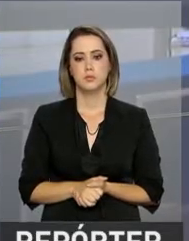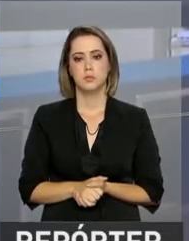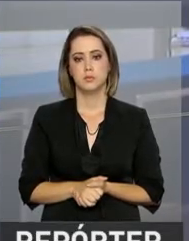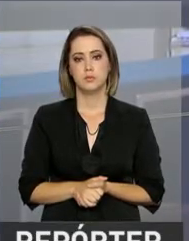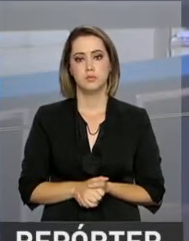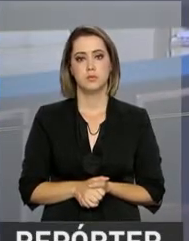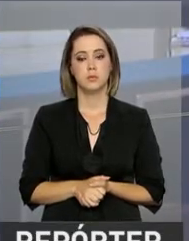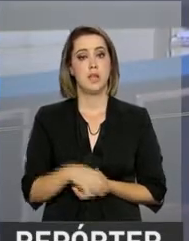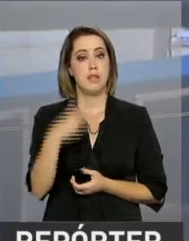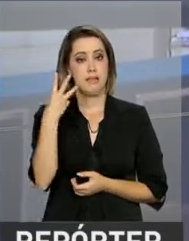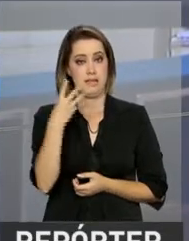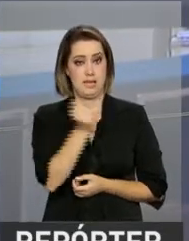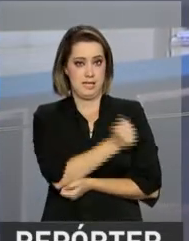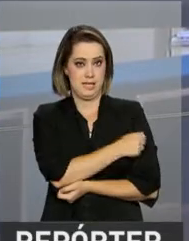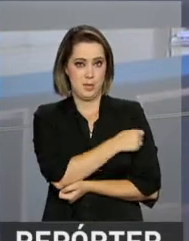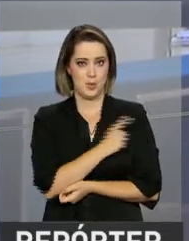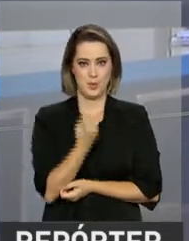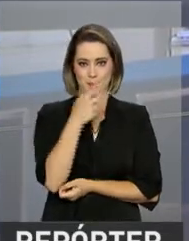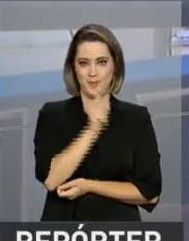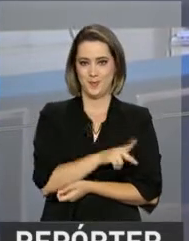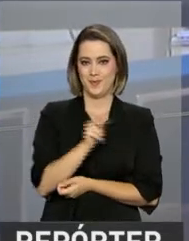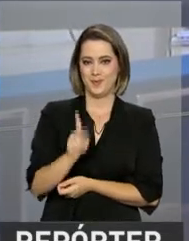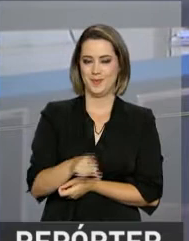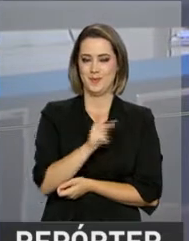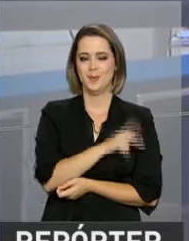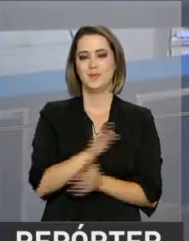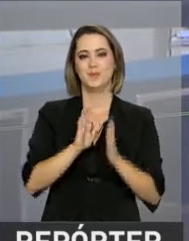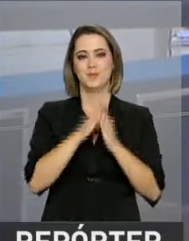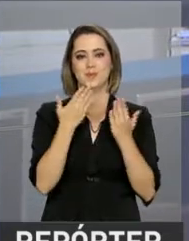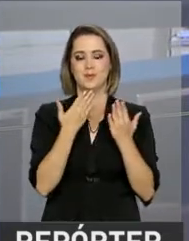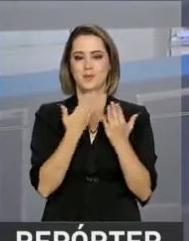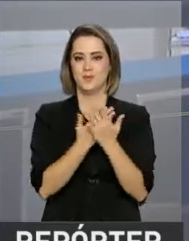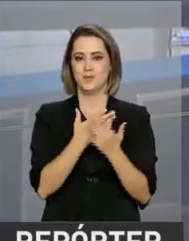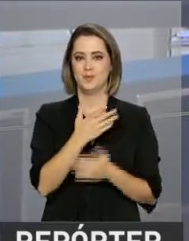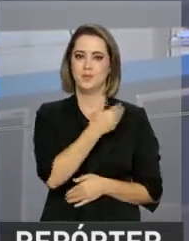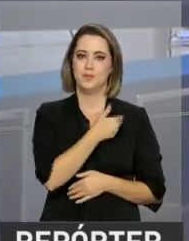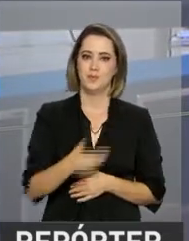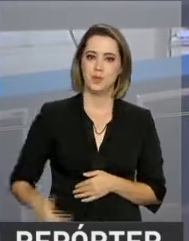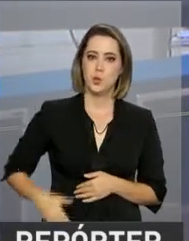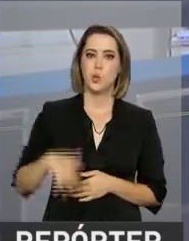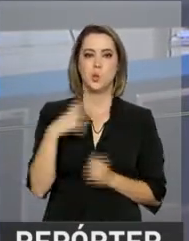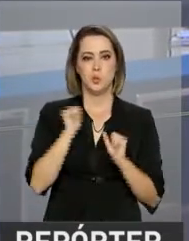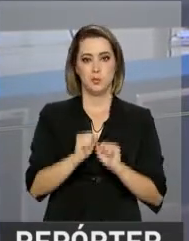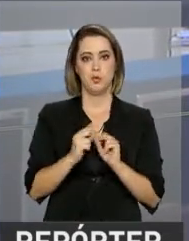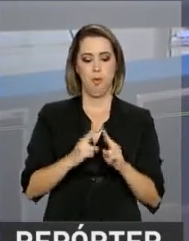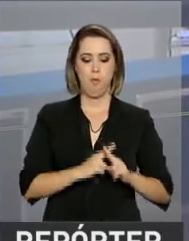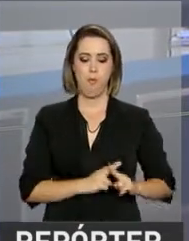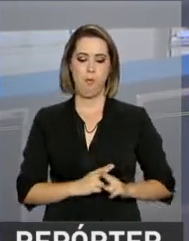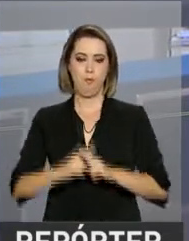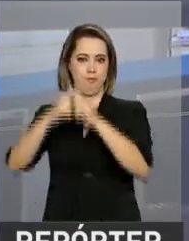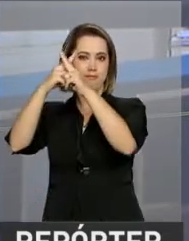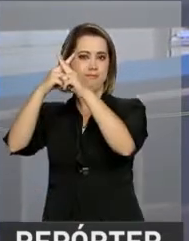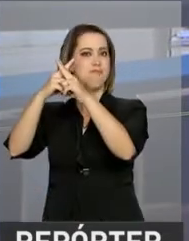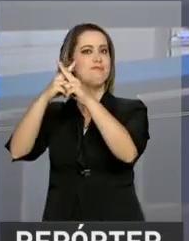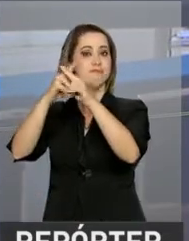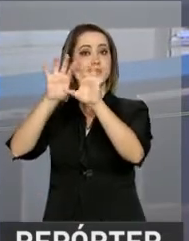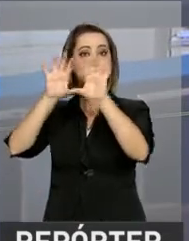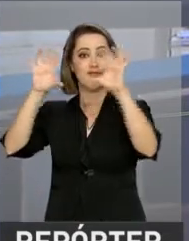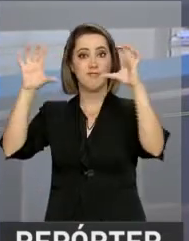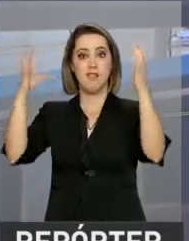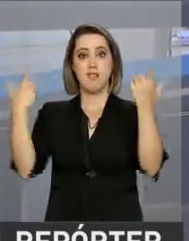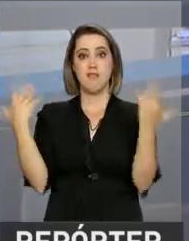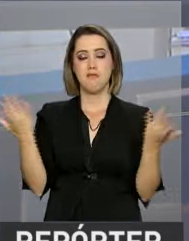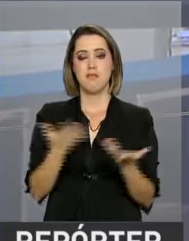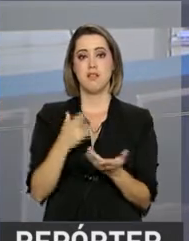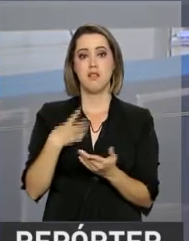Três estudantes e um professor de uma escola pública de Ubatuba, no estado de São Paulo, já conseguiram colocar um satélite no espaço. E agora, eles